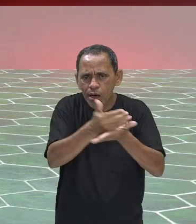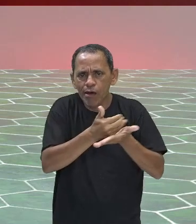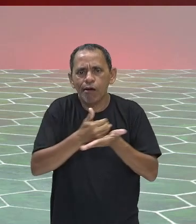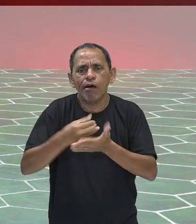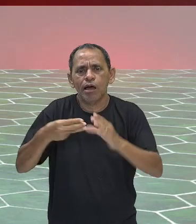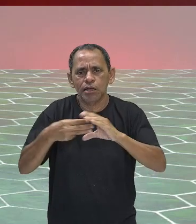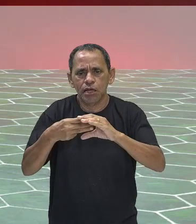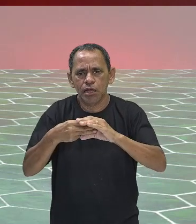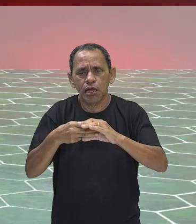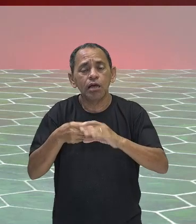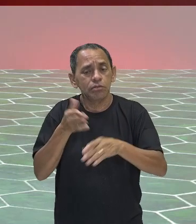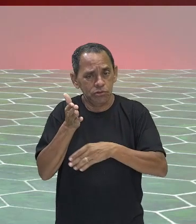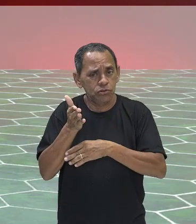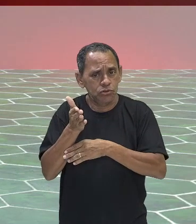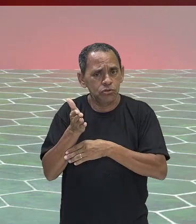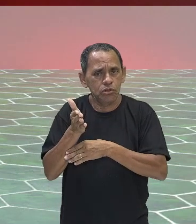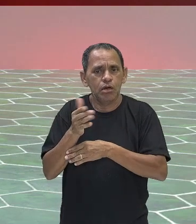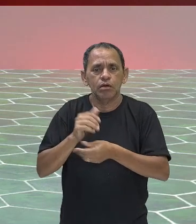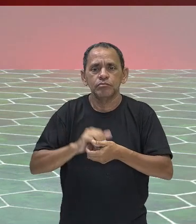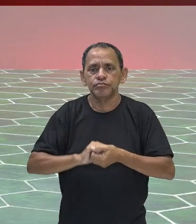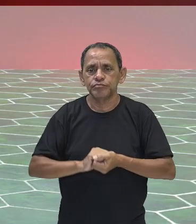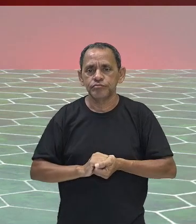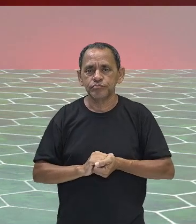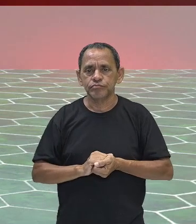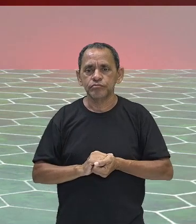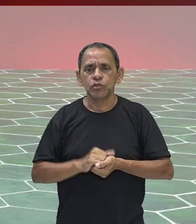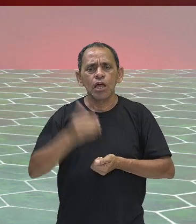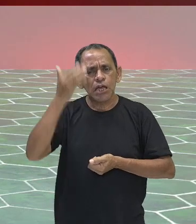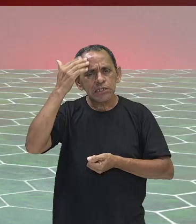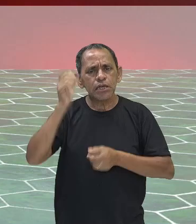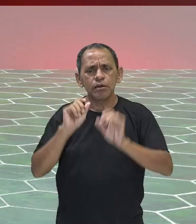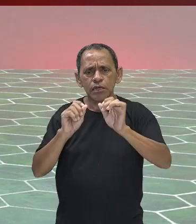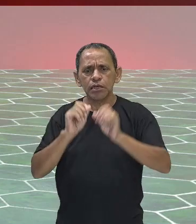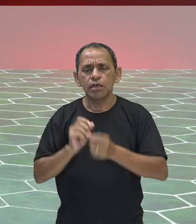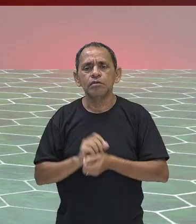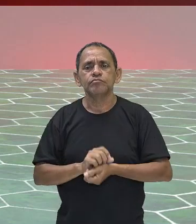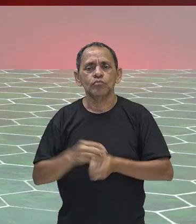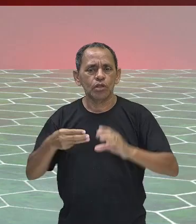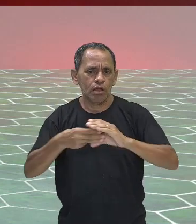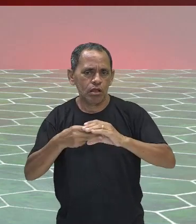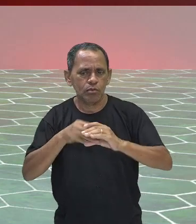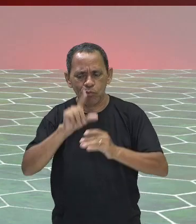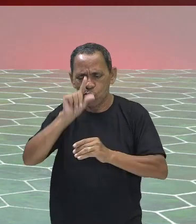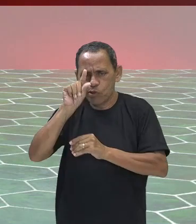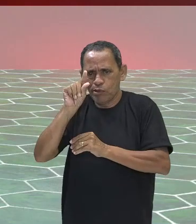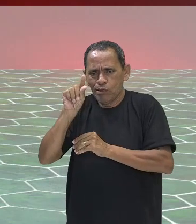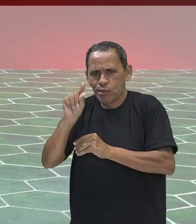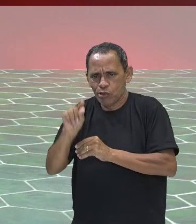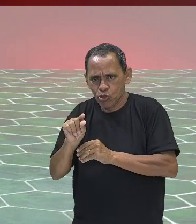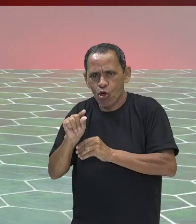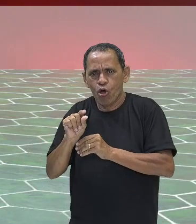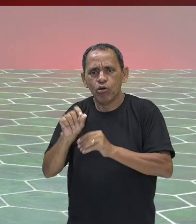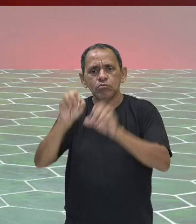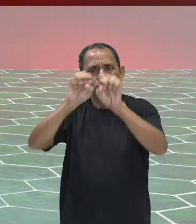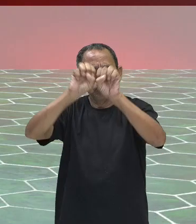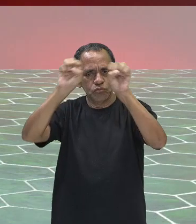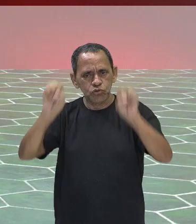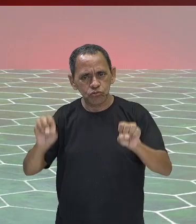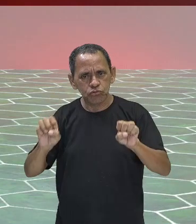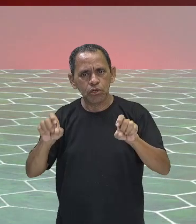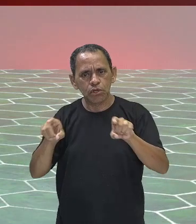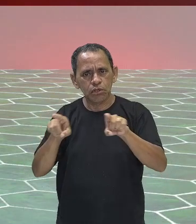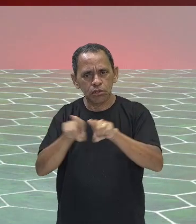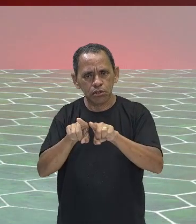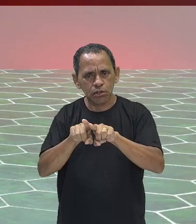células, que vocês já sabem, que as células é a menor unidade estrutural e funcional